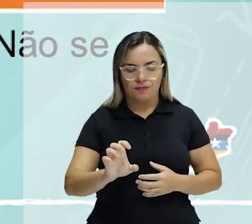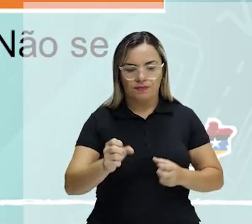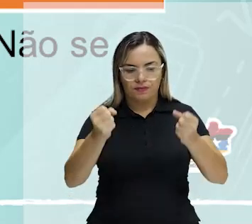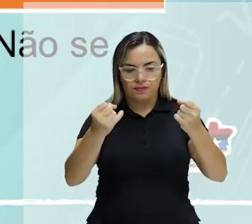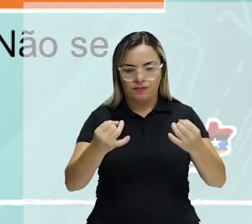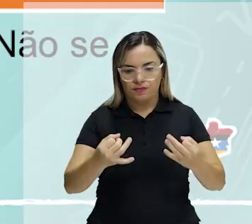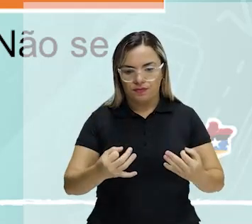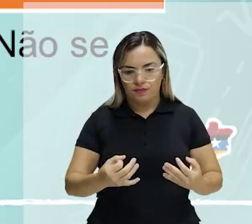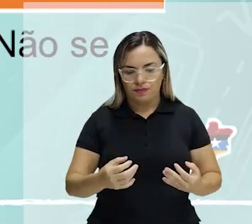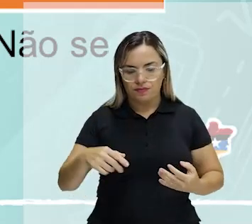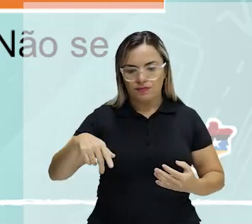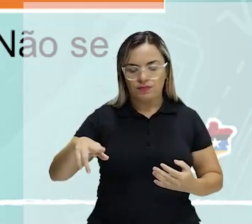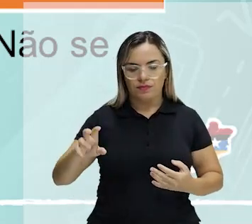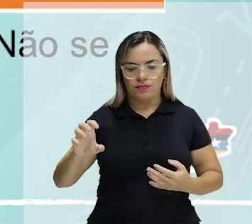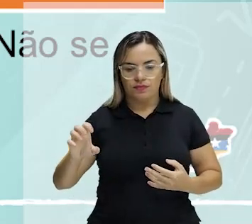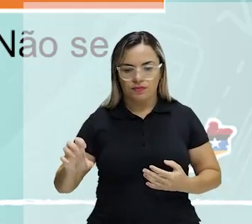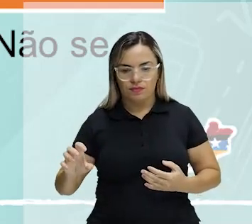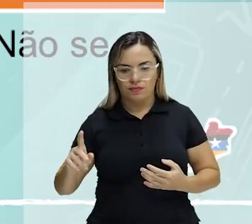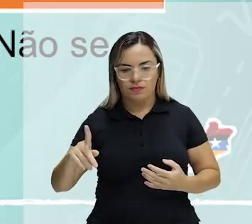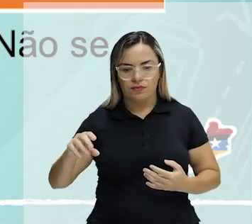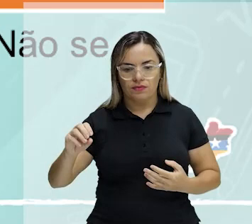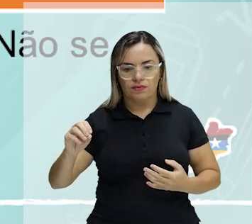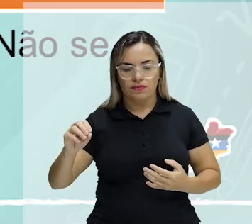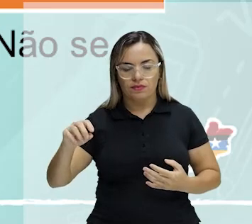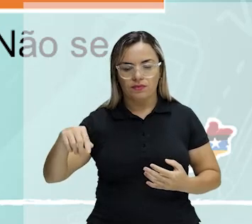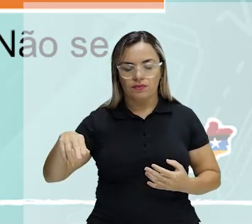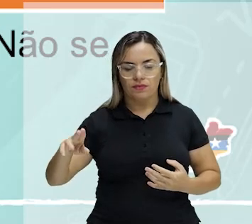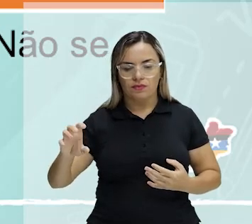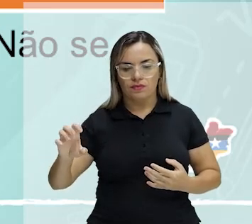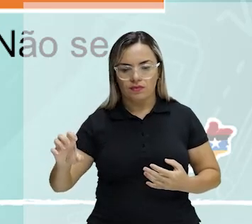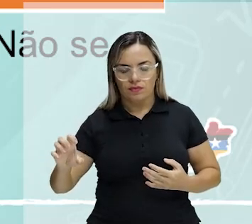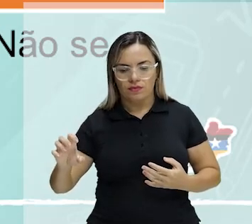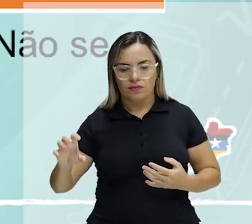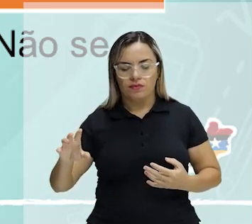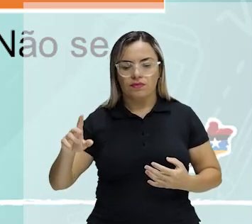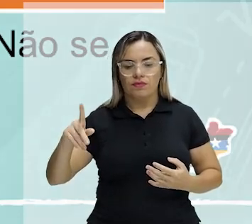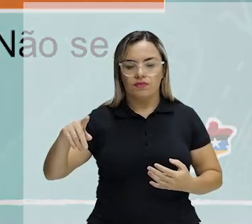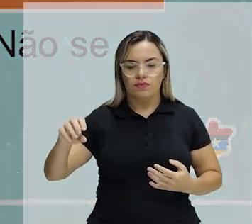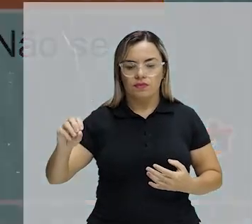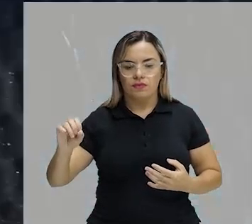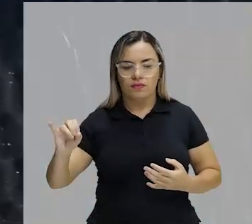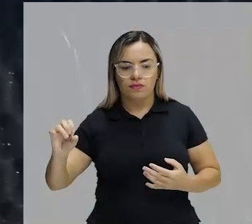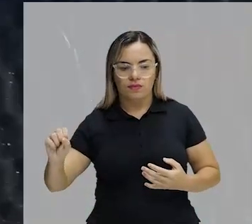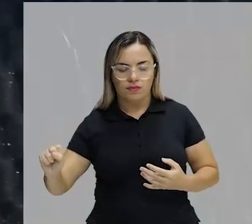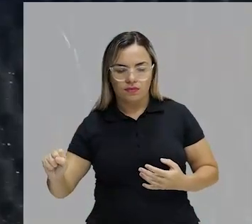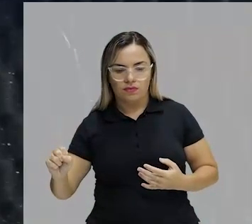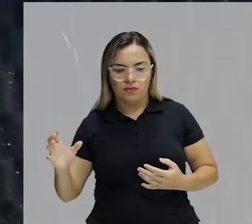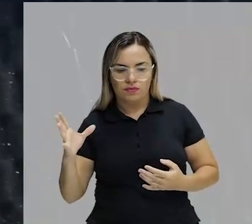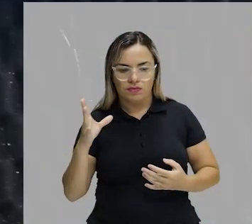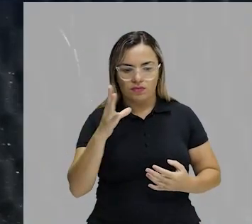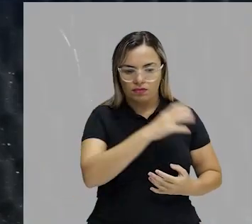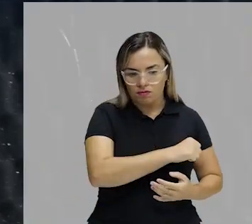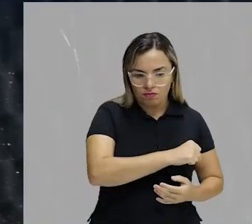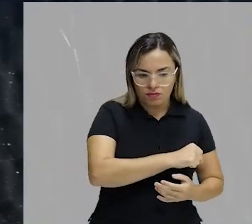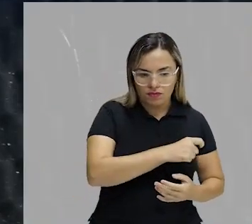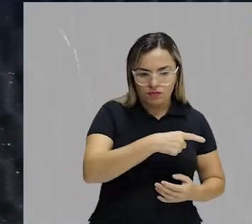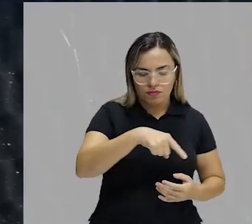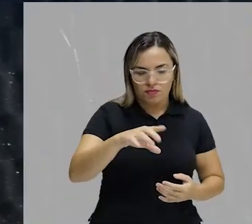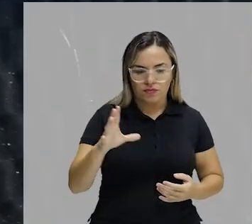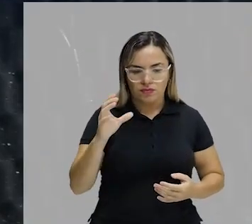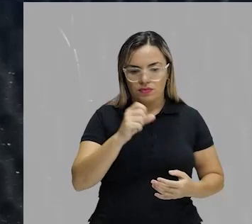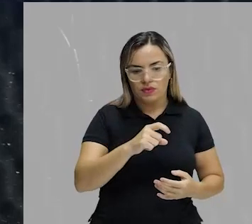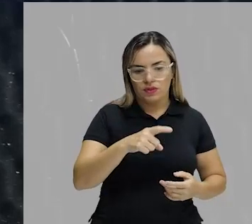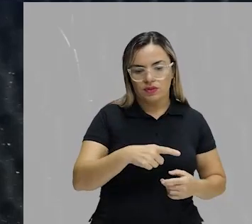compromisso ainda mais urgentes. Não se desespere, porque há muito o que fazer ainda. Então, aqui